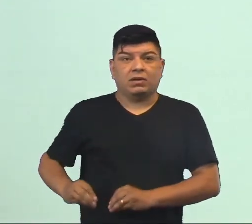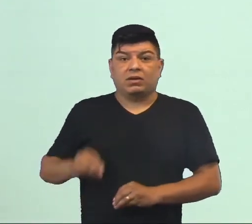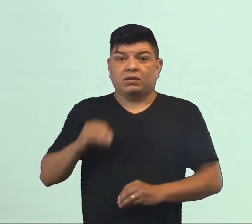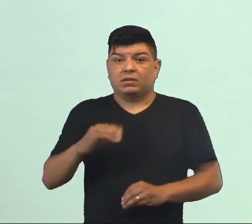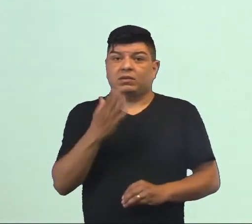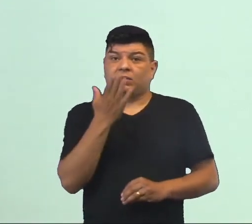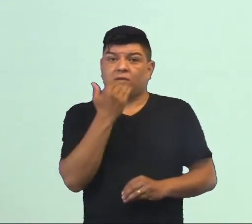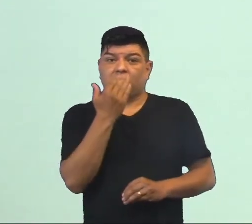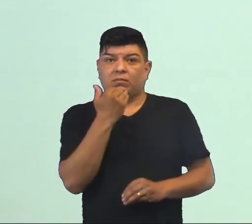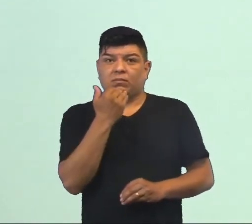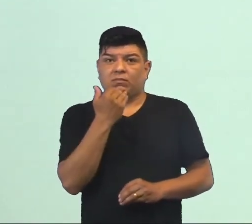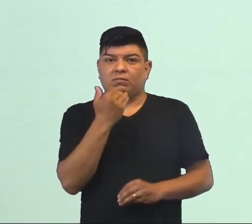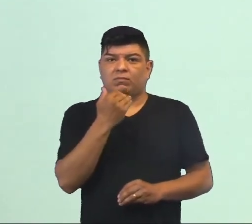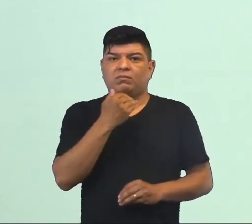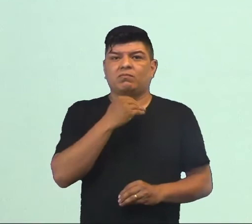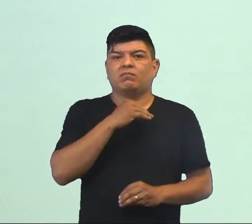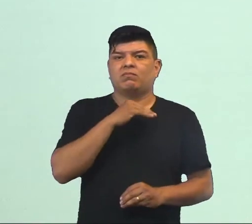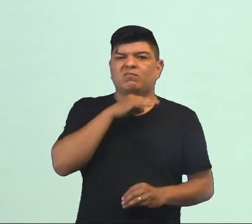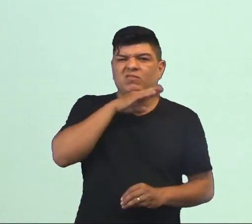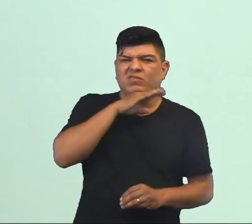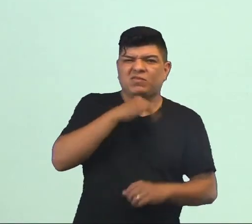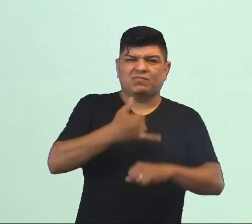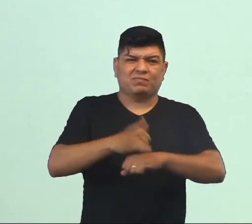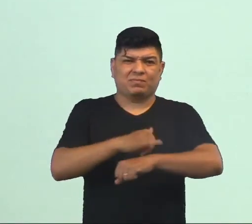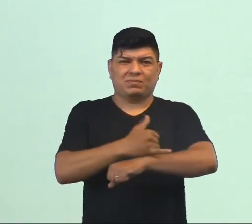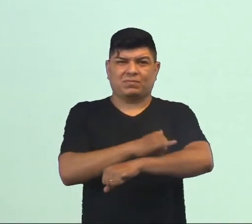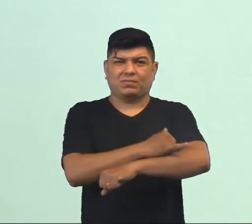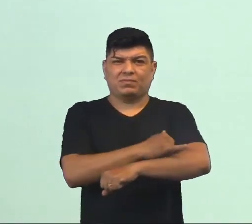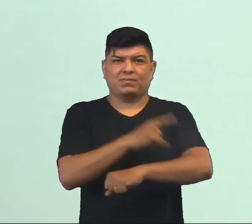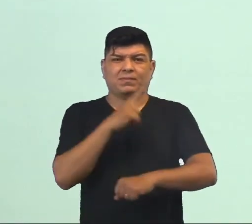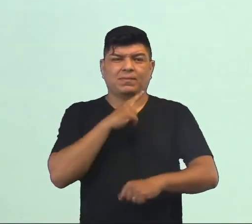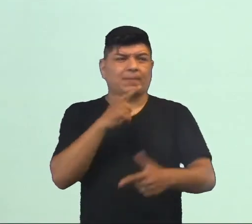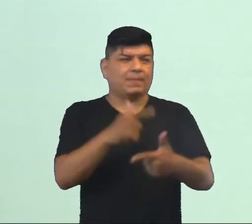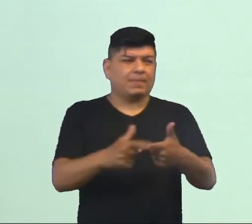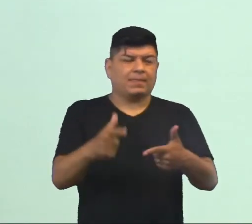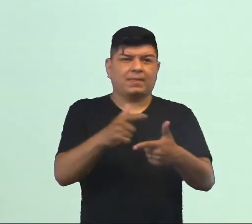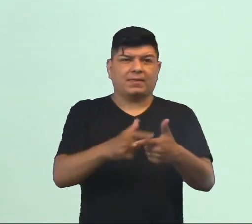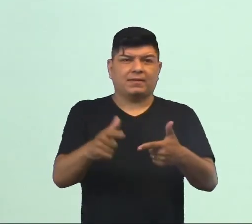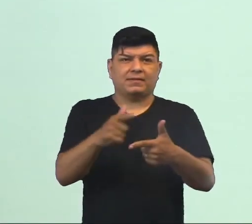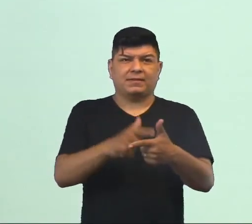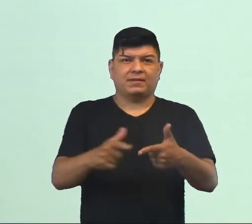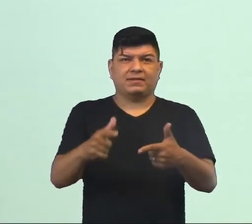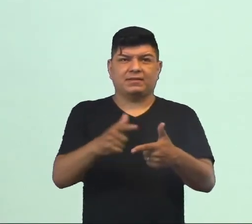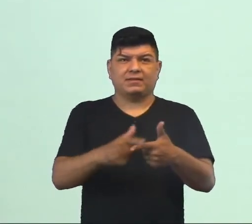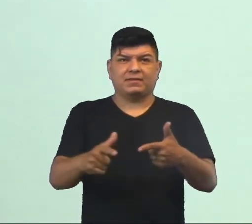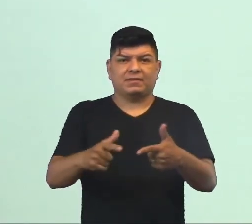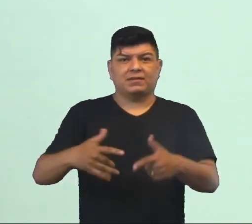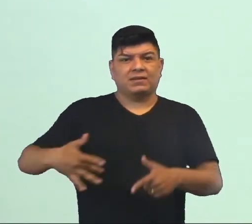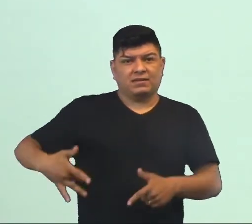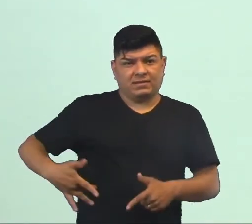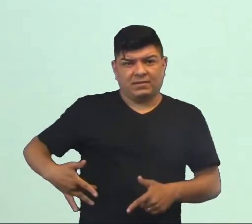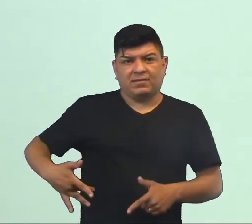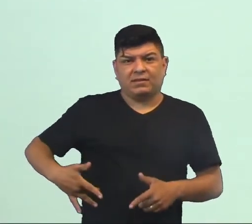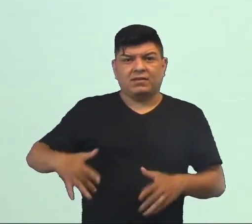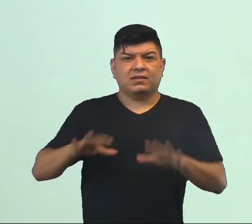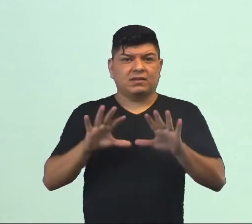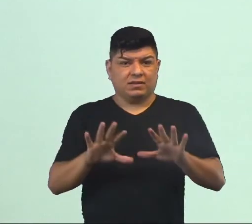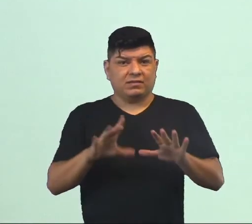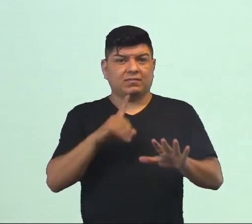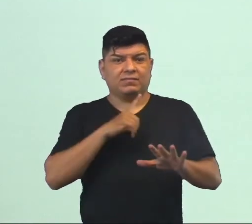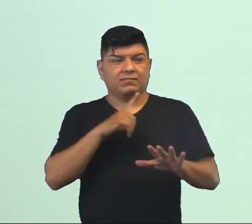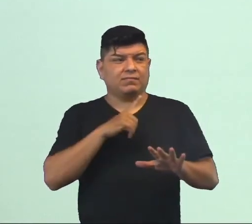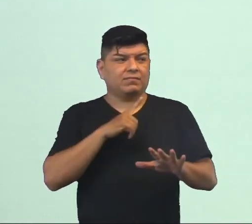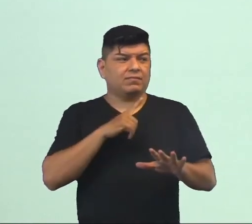nos alimentarmos muito com gorduras, nós vamos ter problemas nesse órgão, né? E aí nós vamos ter